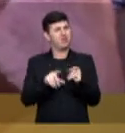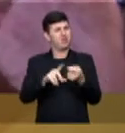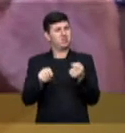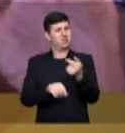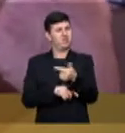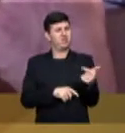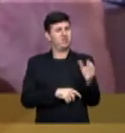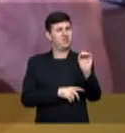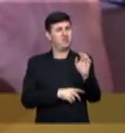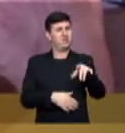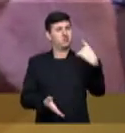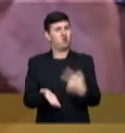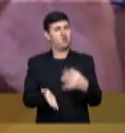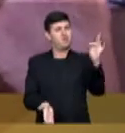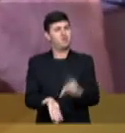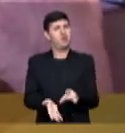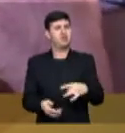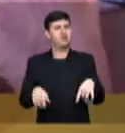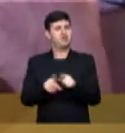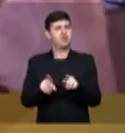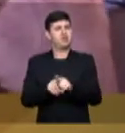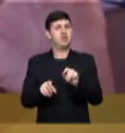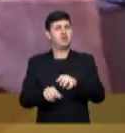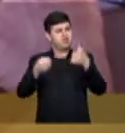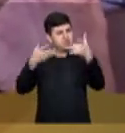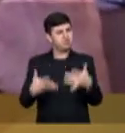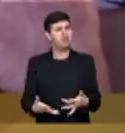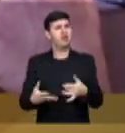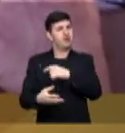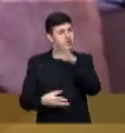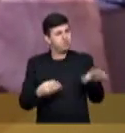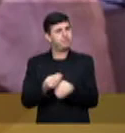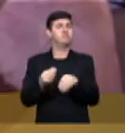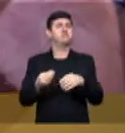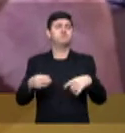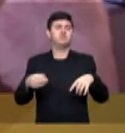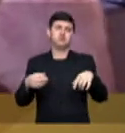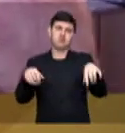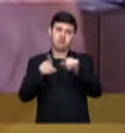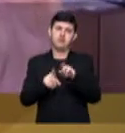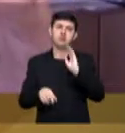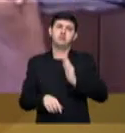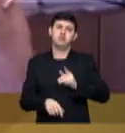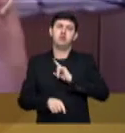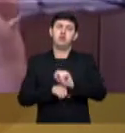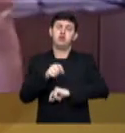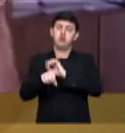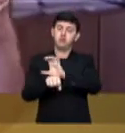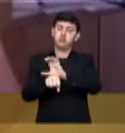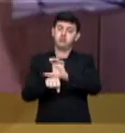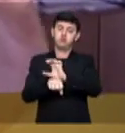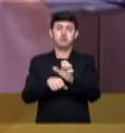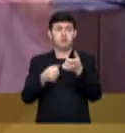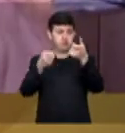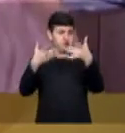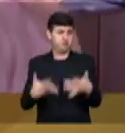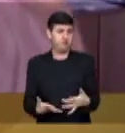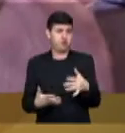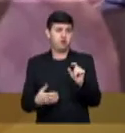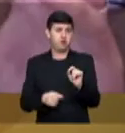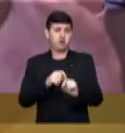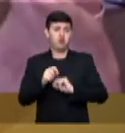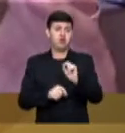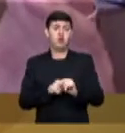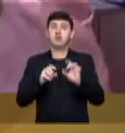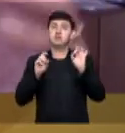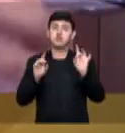concretude, confirma, reafirma, ratifica, no mesmo, na parte programática da Constituição, dizendo que essa matéria só poderia